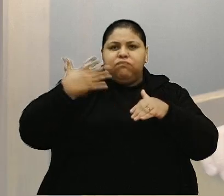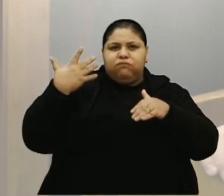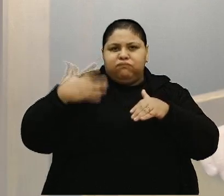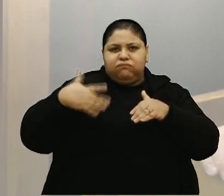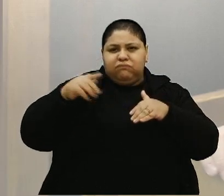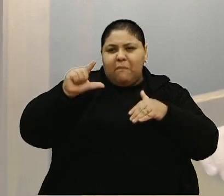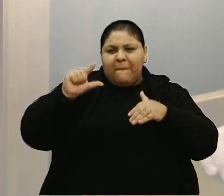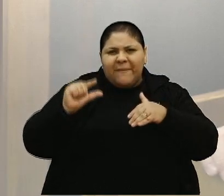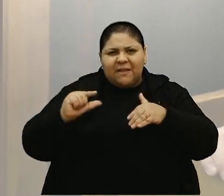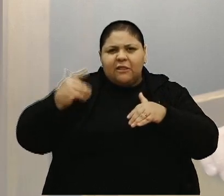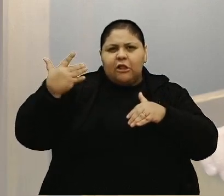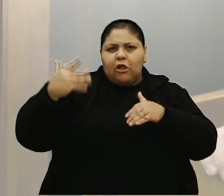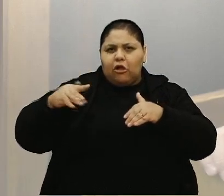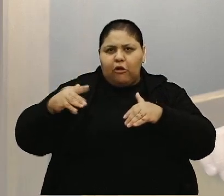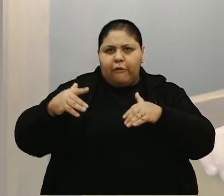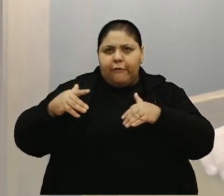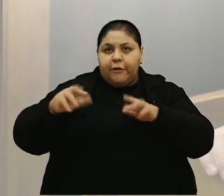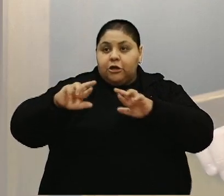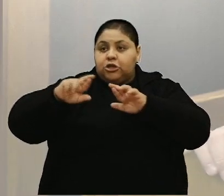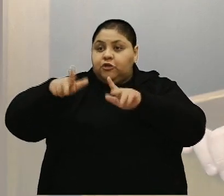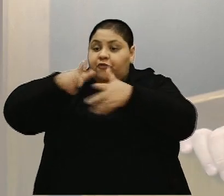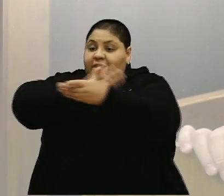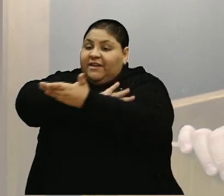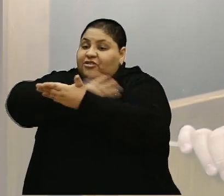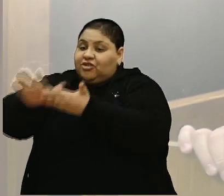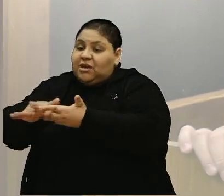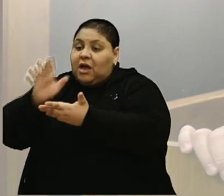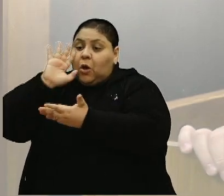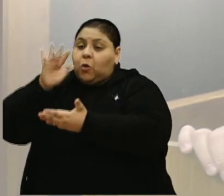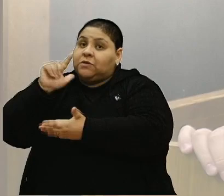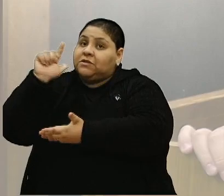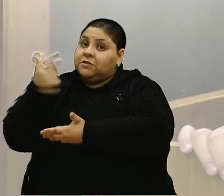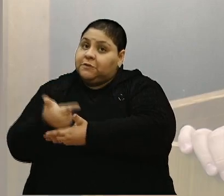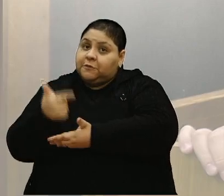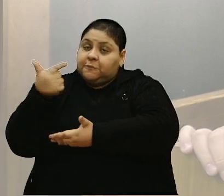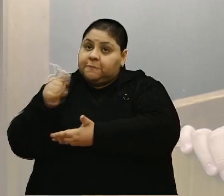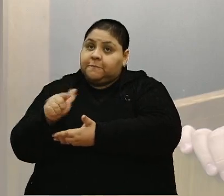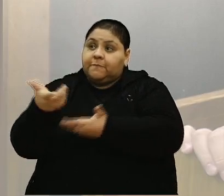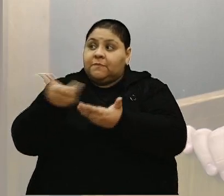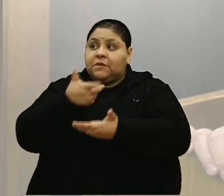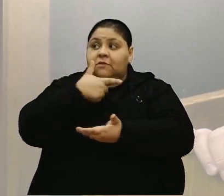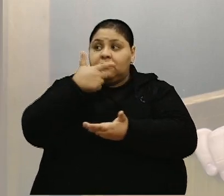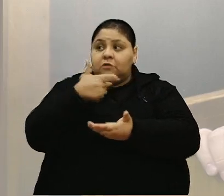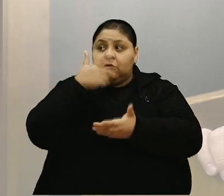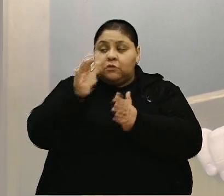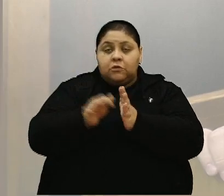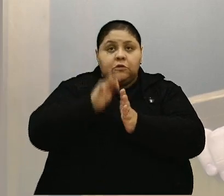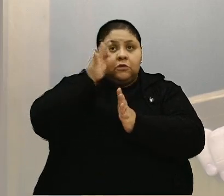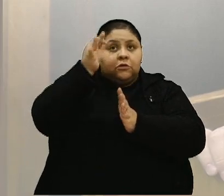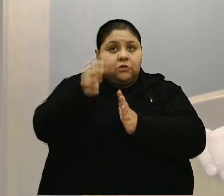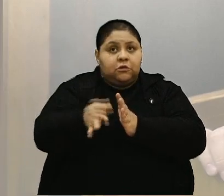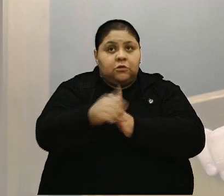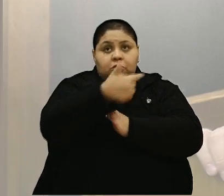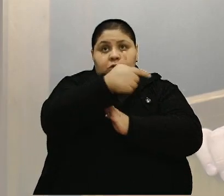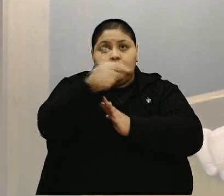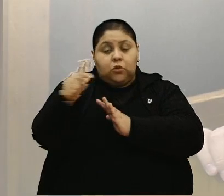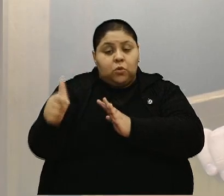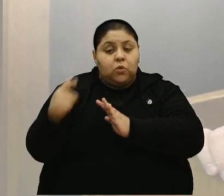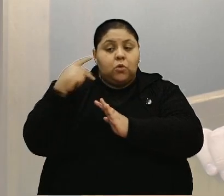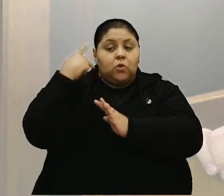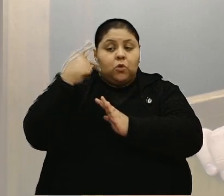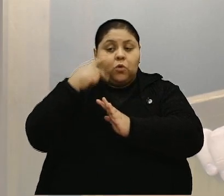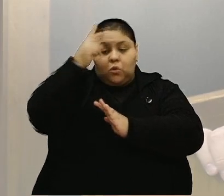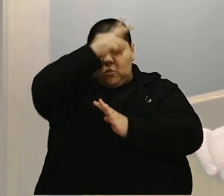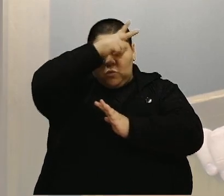acontecer. Então, eu quero destacar essa questão aqui para que no futuro outros colegas vereadores,